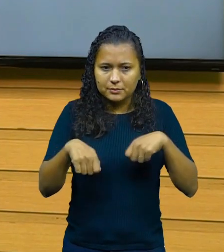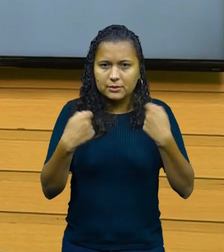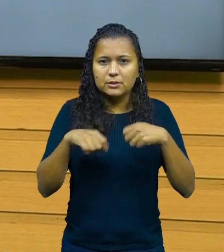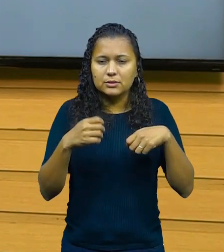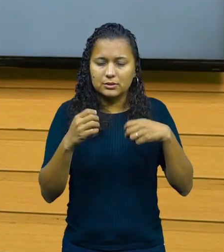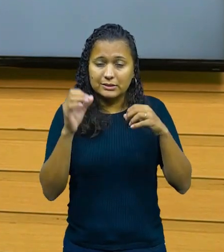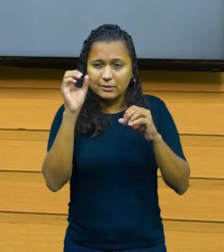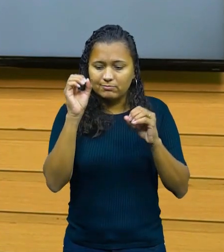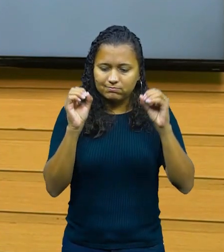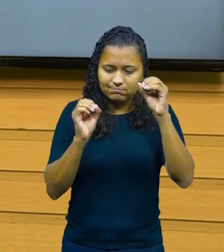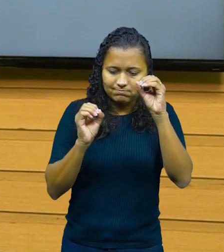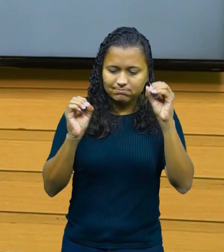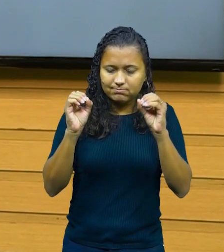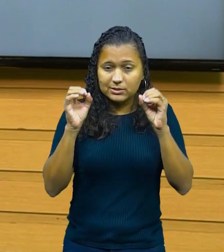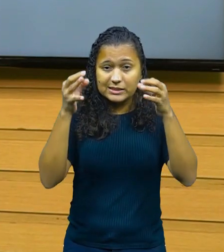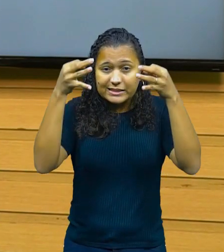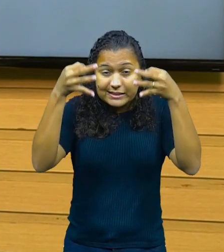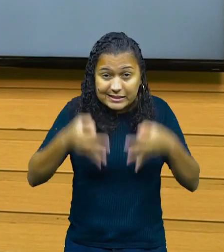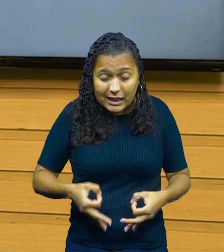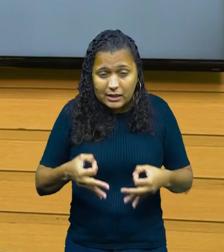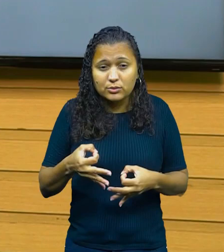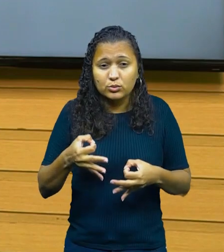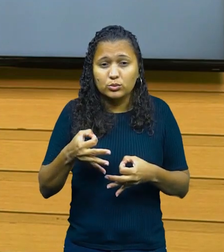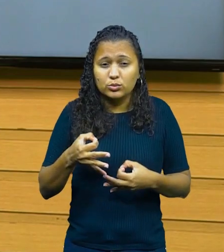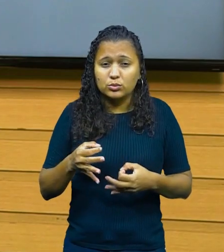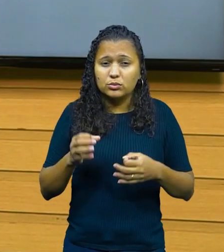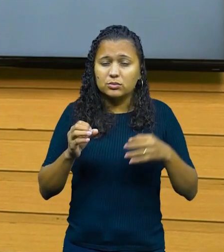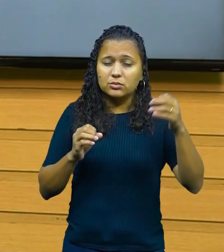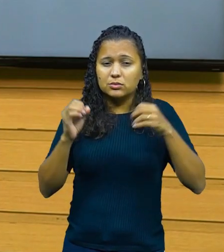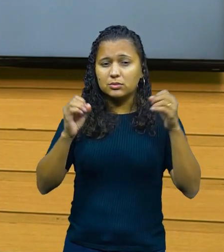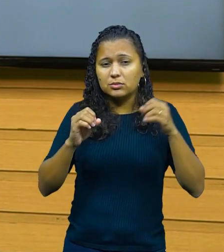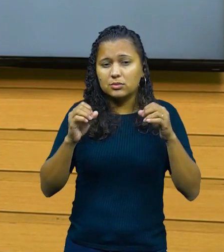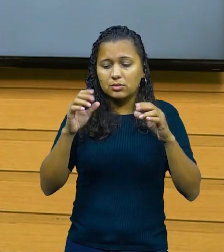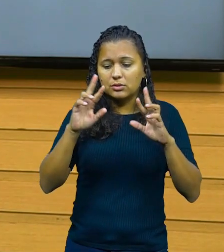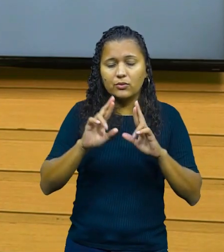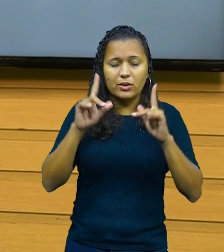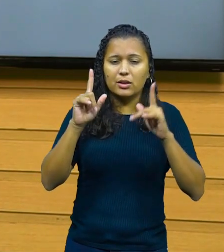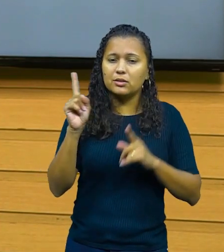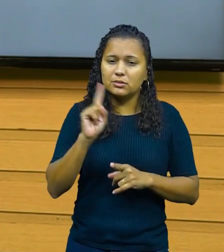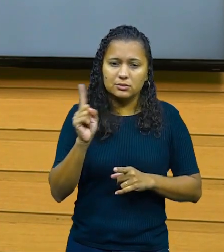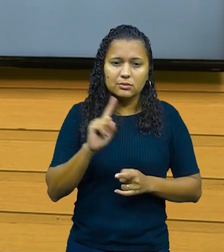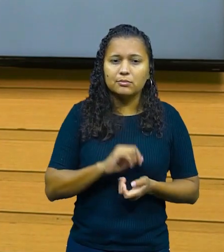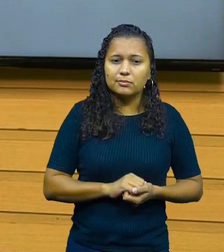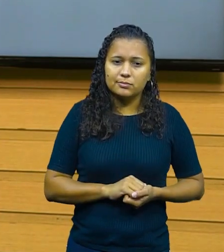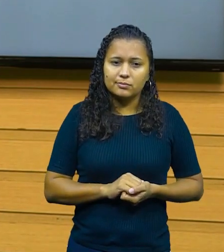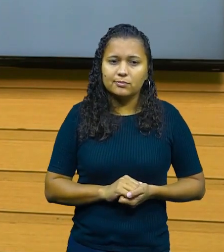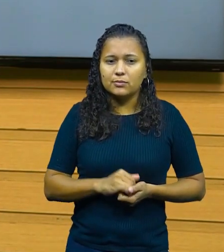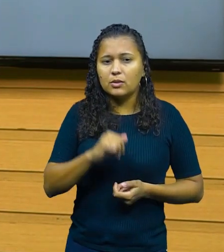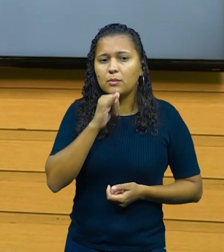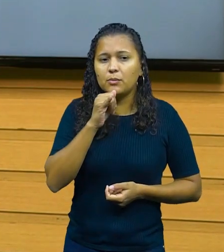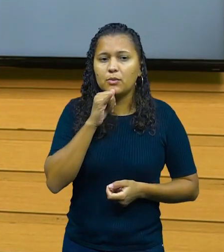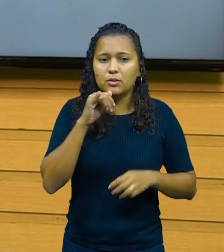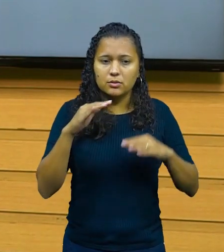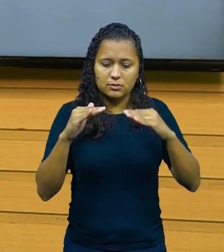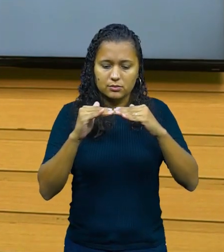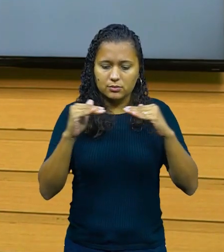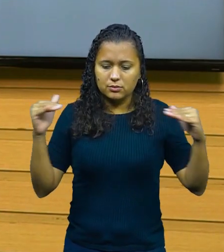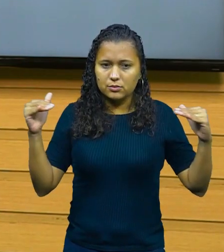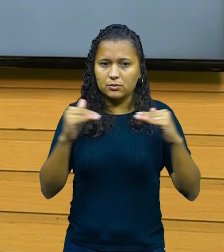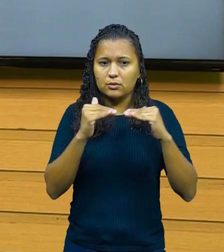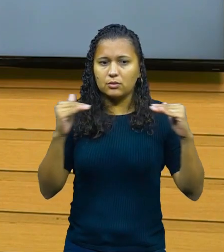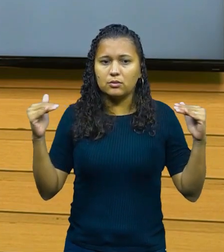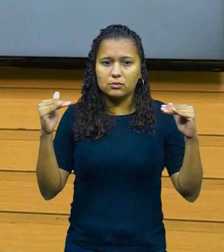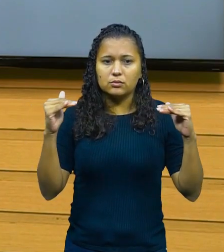você tem que fazer o alinhamento correto para que você não crie ali uma diferença entre, ainda mais em